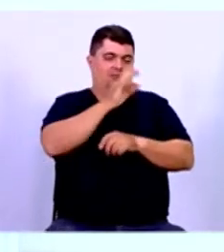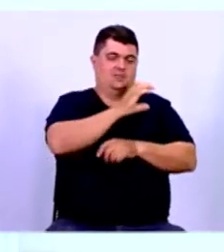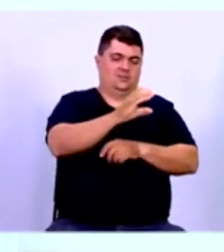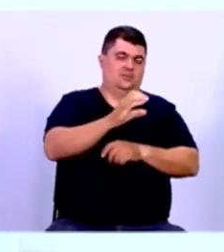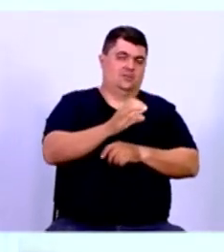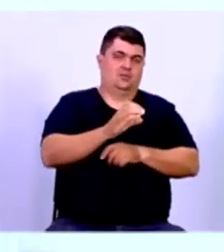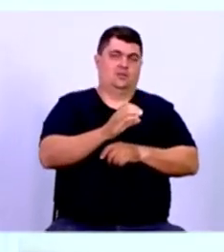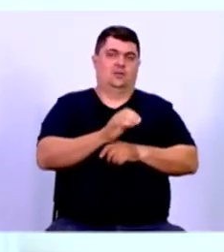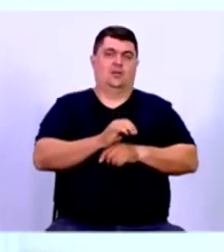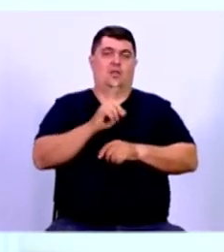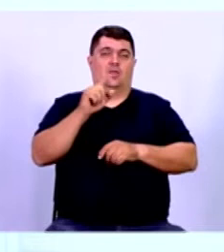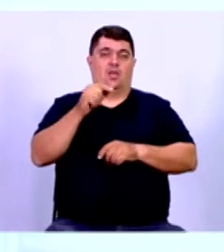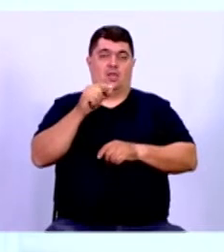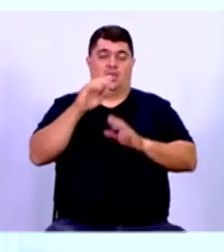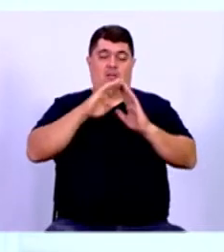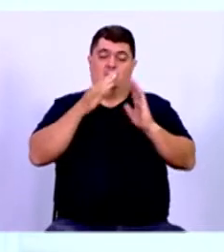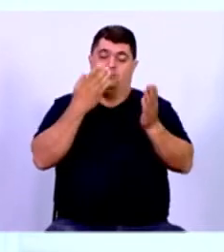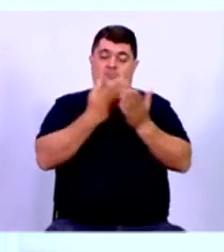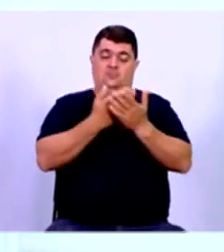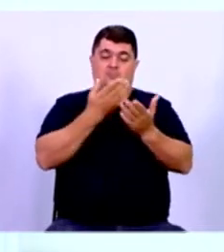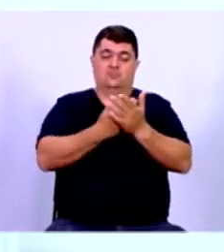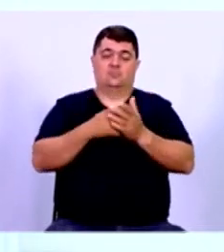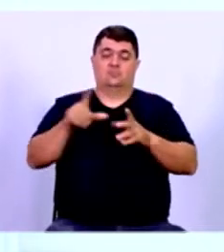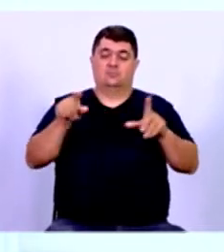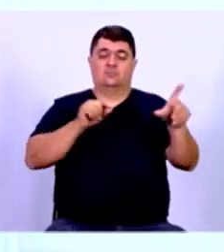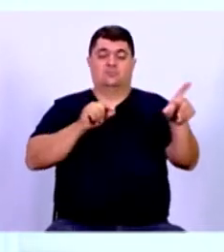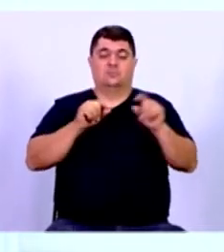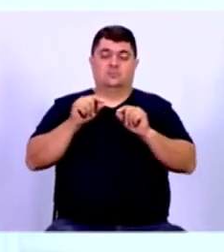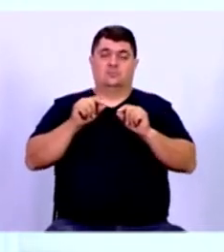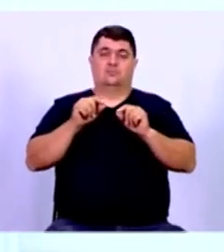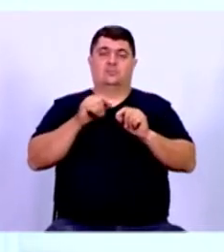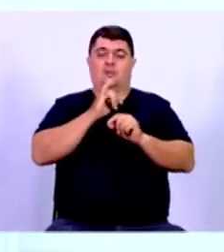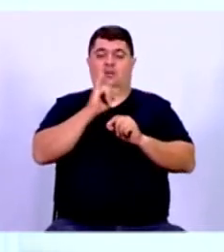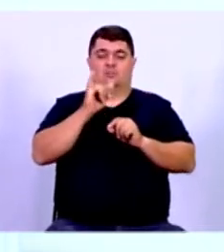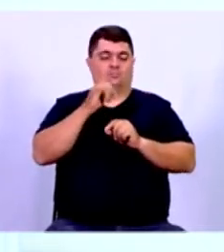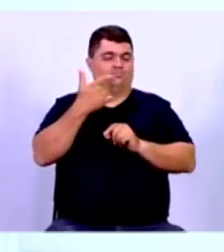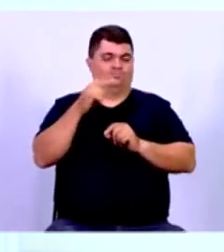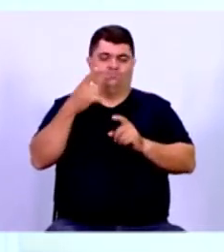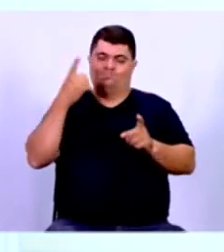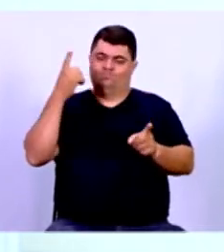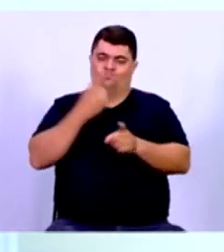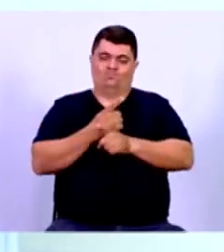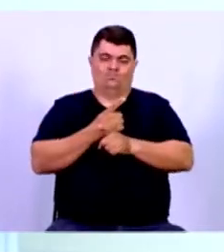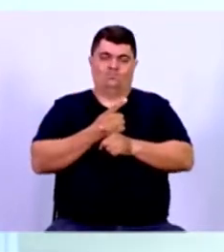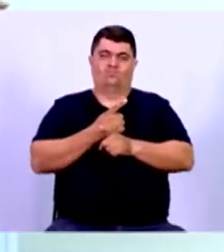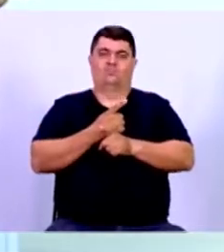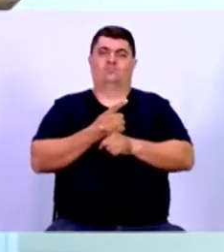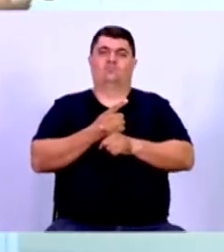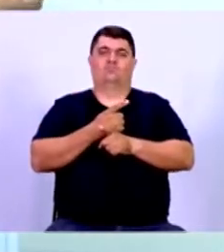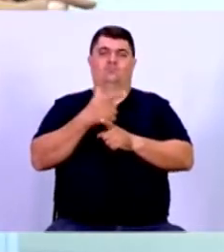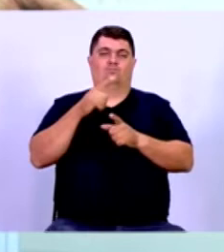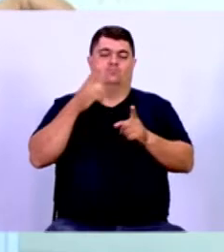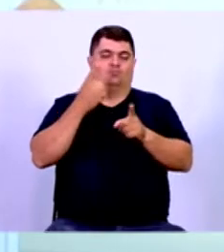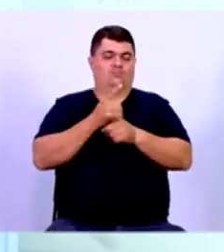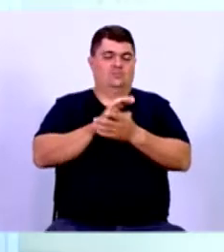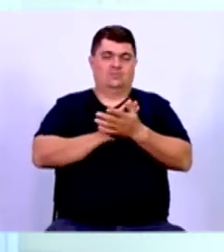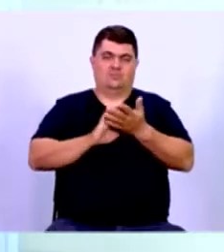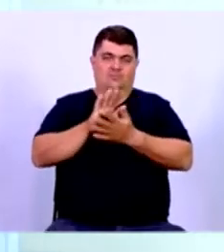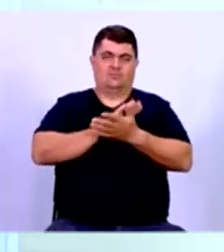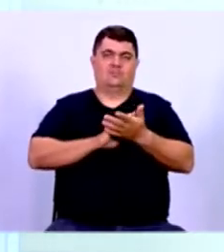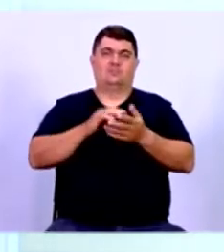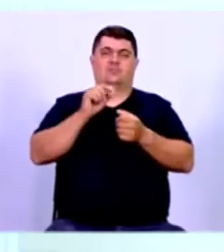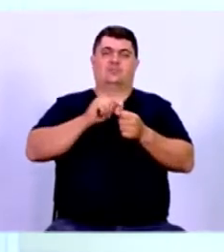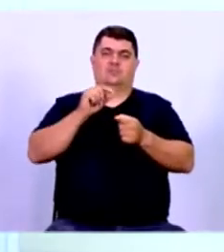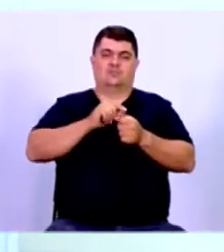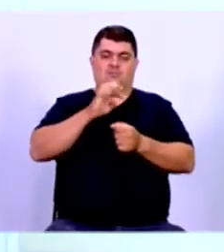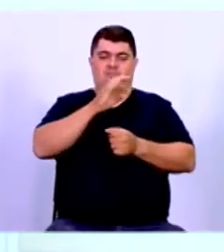conclusão de curso. É a instituição de ensino que vai informar que não há vagas disponíveis para a realização de estágio, ele